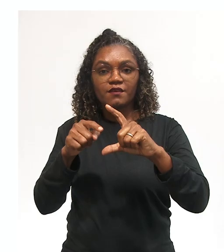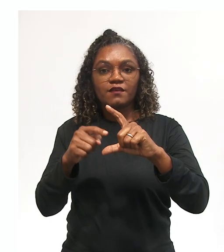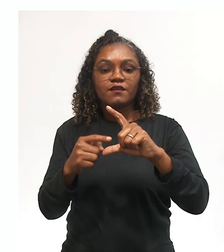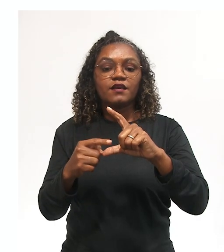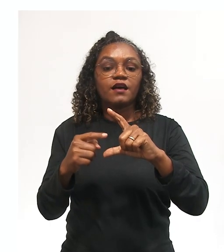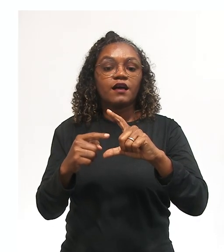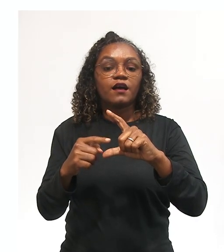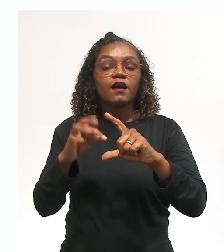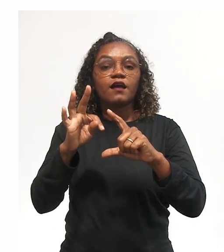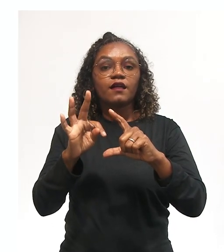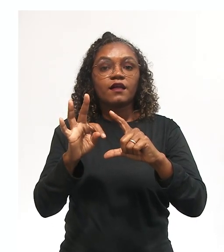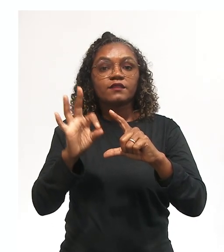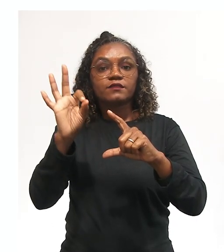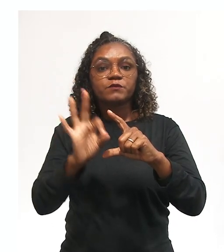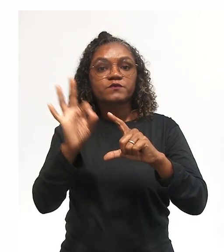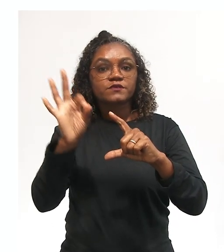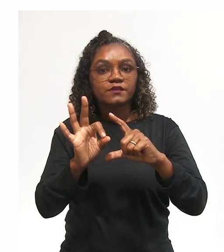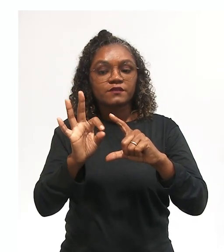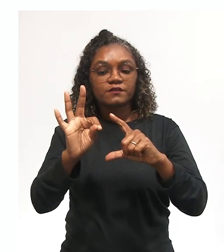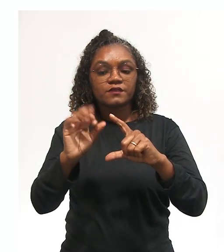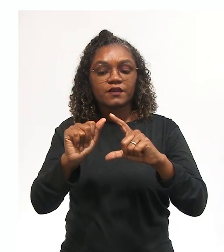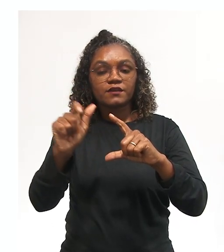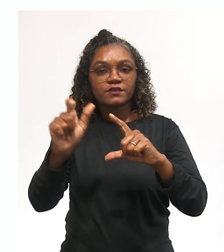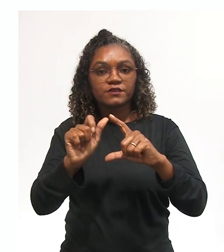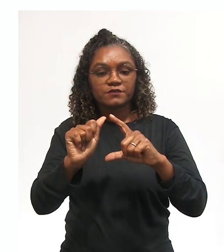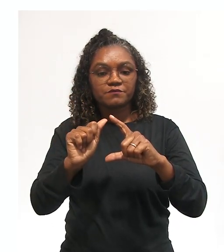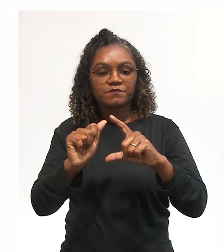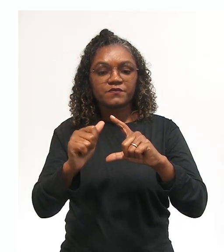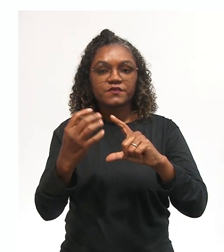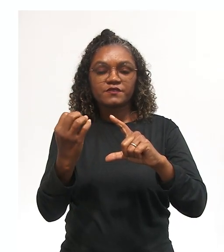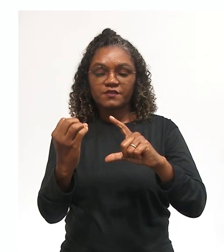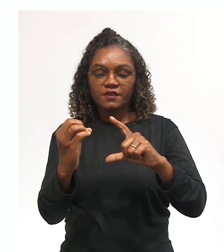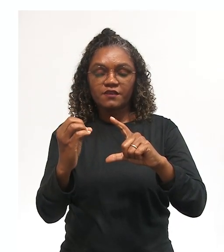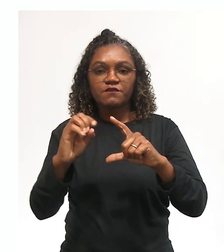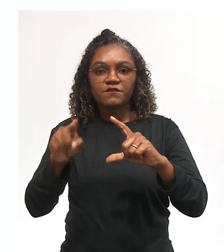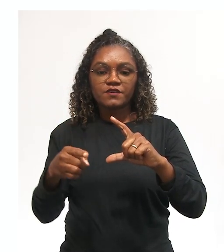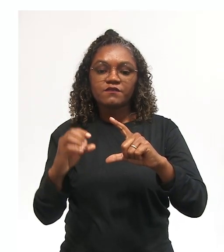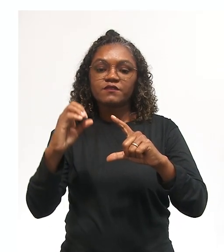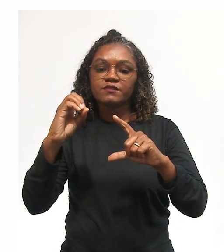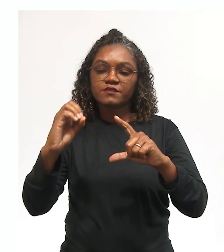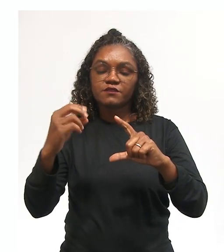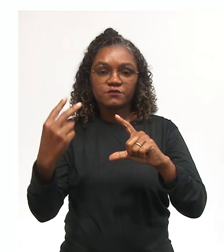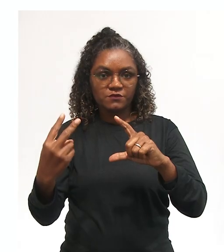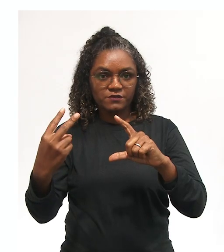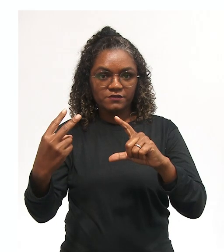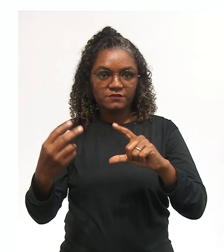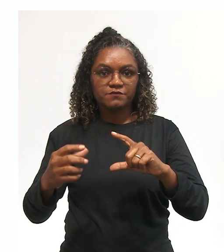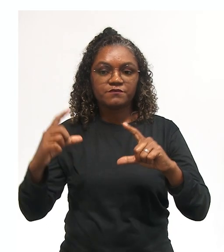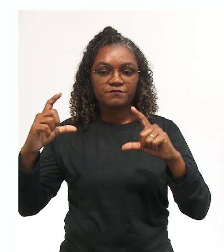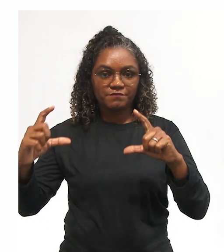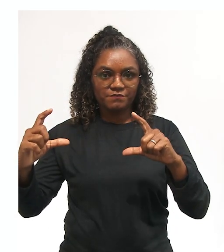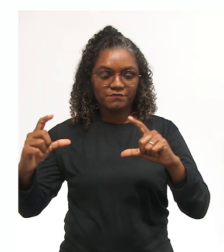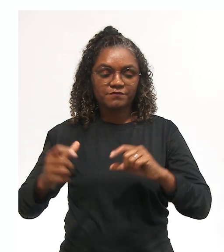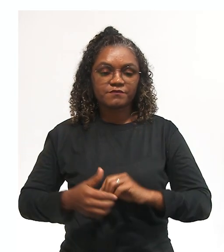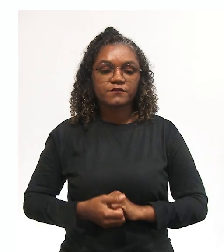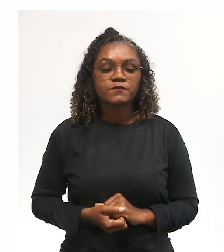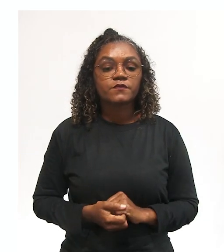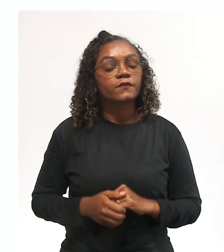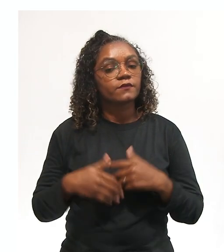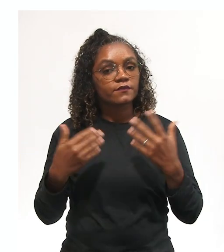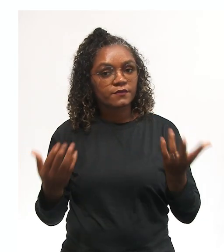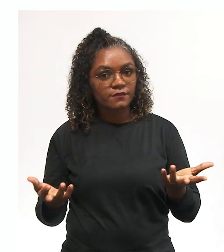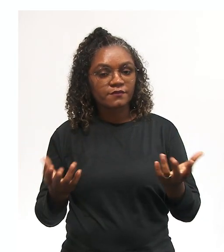0,02, porque nós transformamos o percentual nesse número decimal aqui. Então, nós